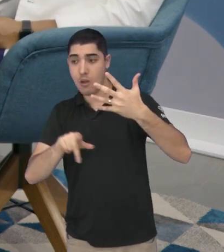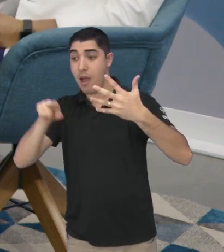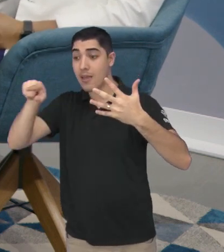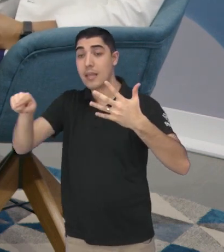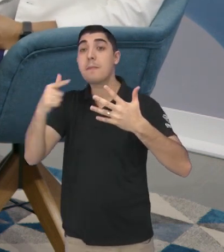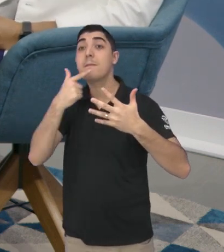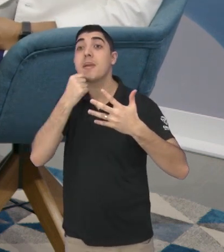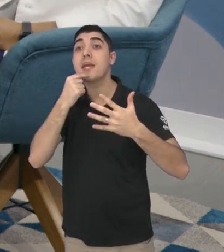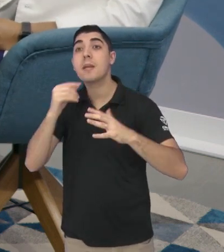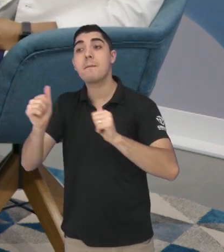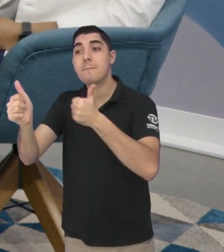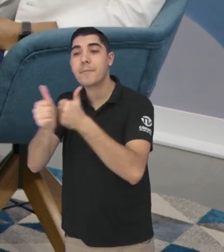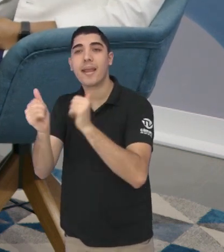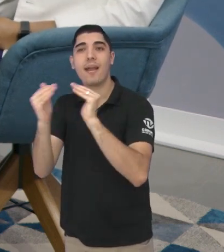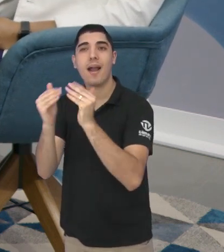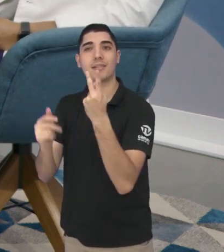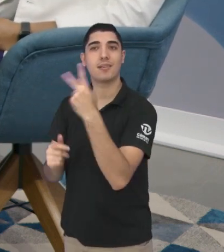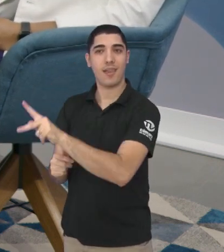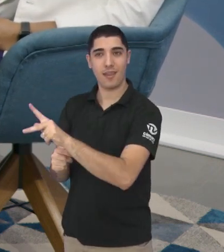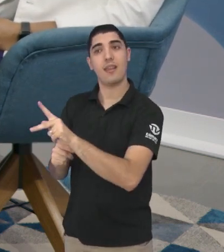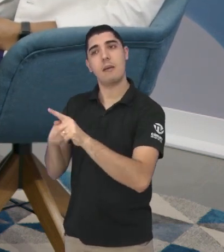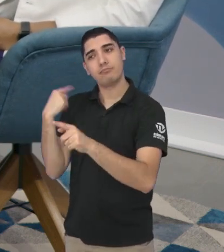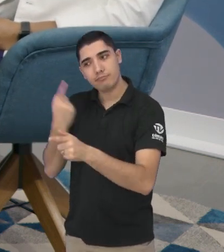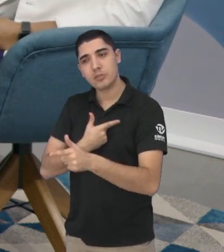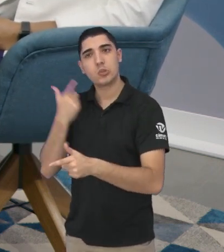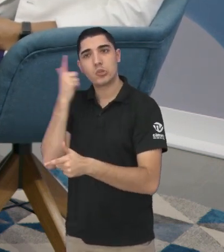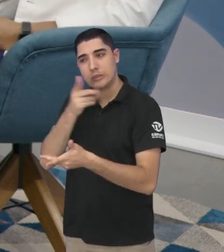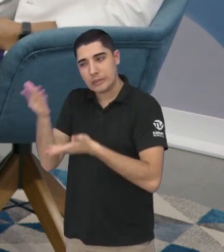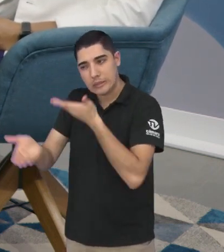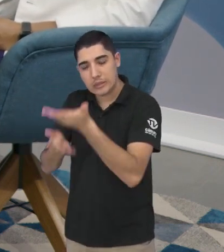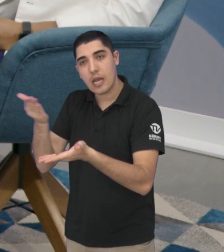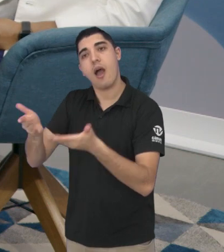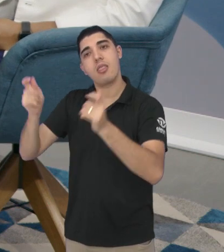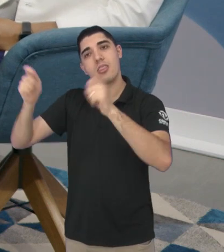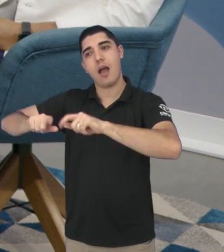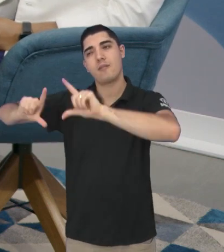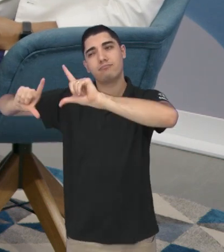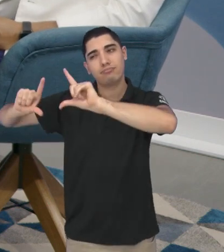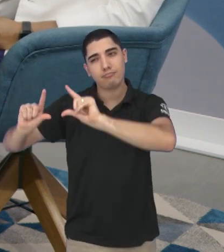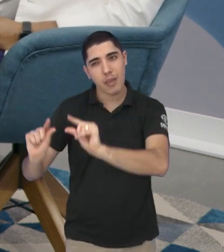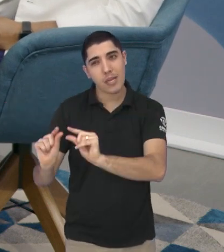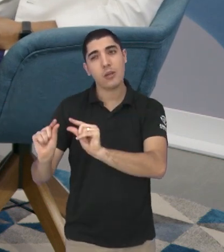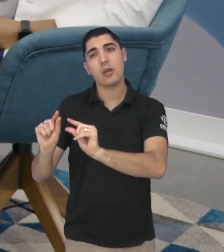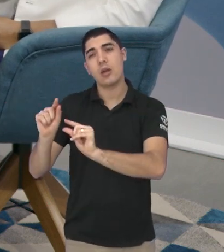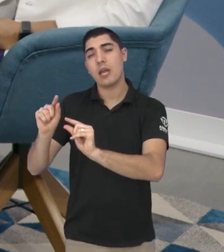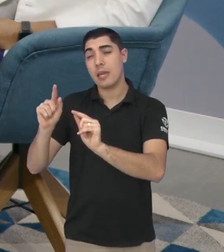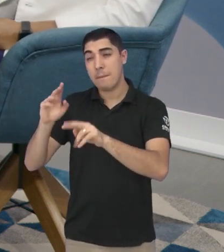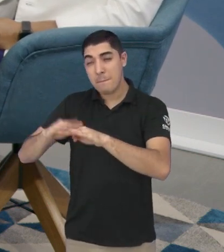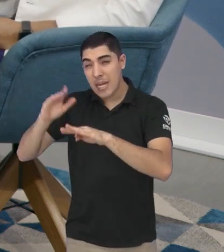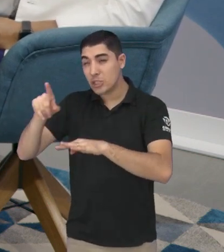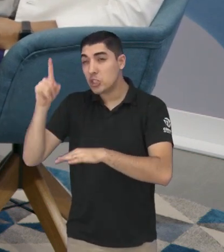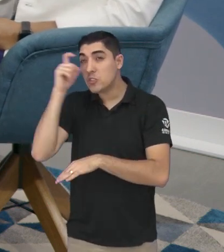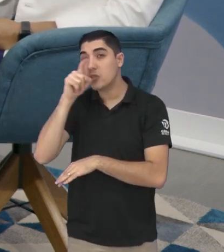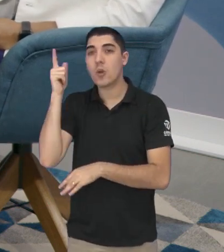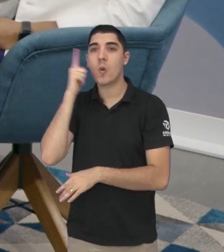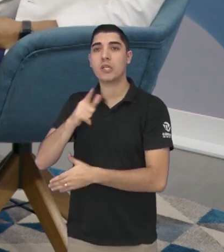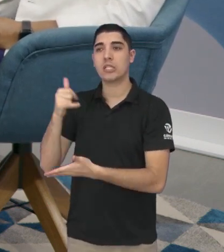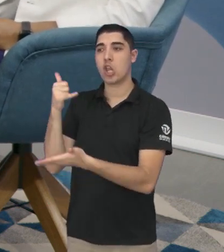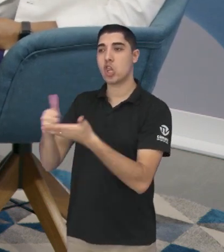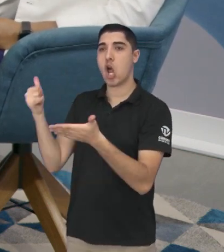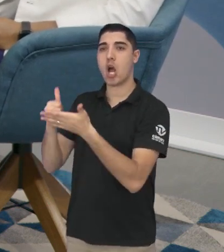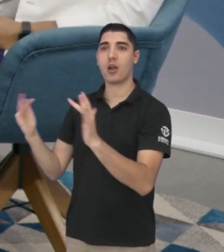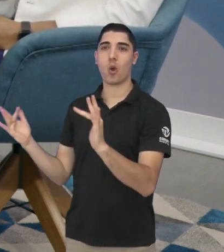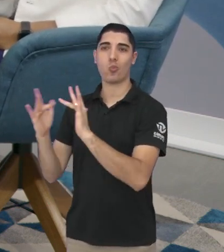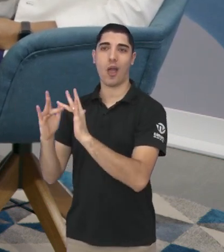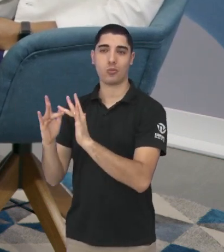menino, cercando esse jovem adolescente justamente para minimizar ou dificultar ao máximo ele se envolver com a